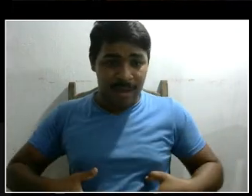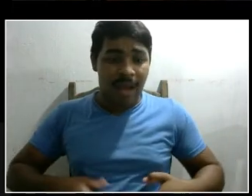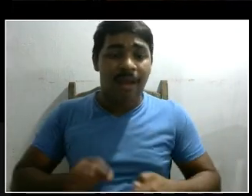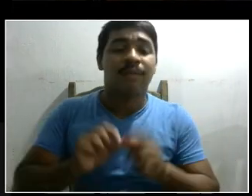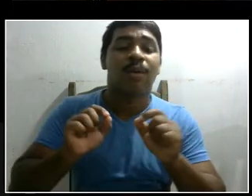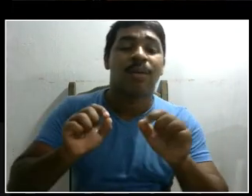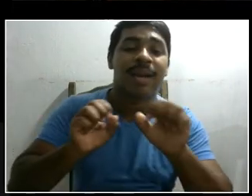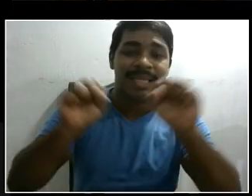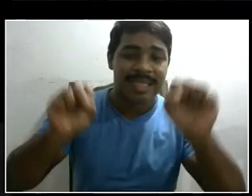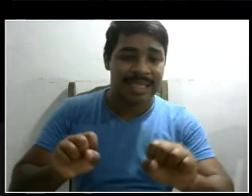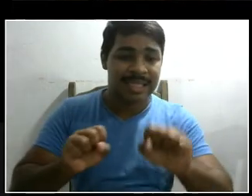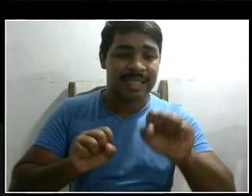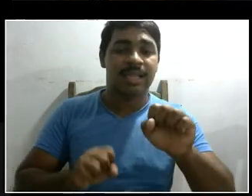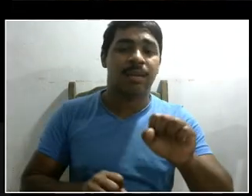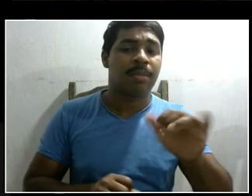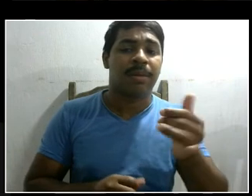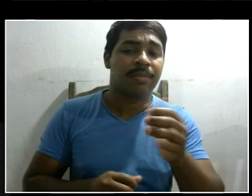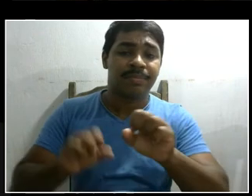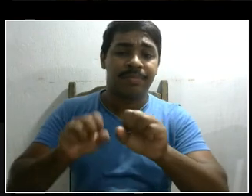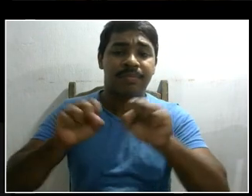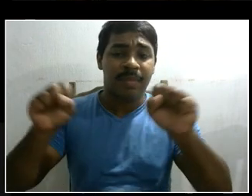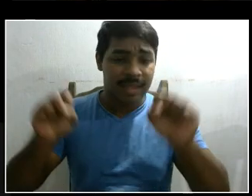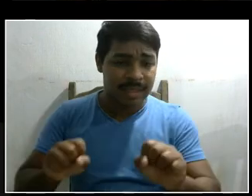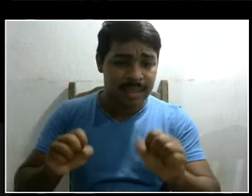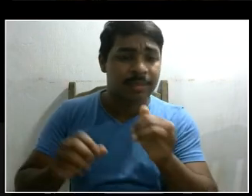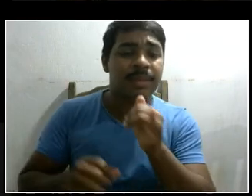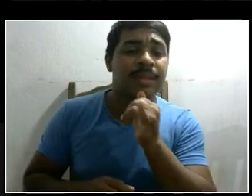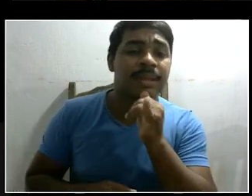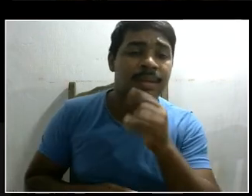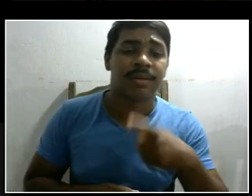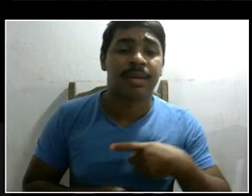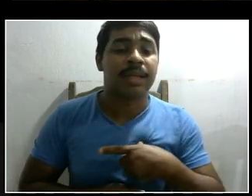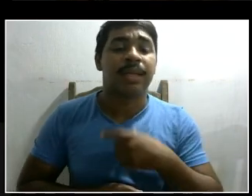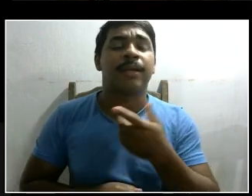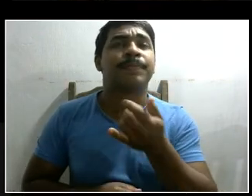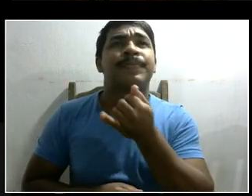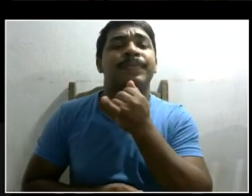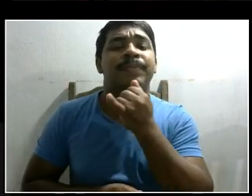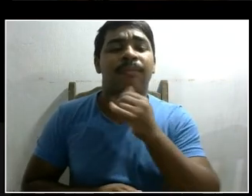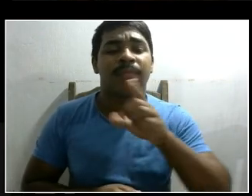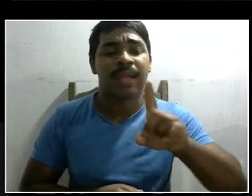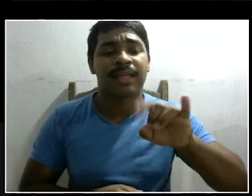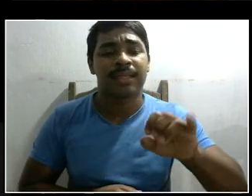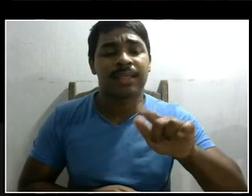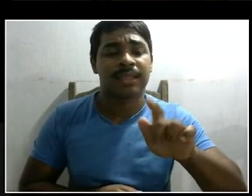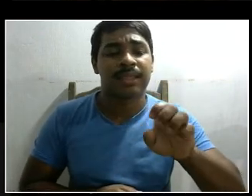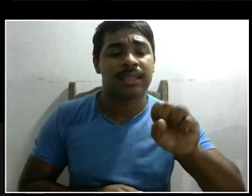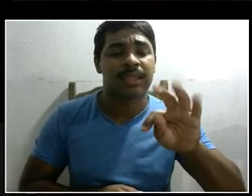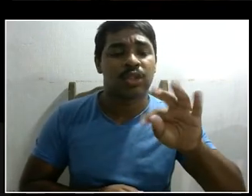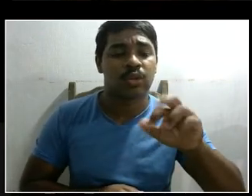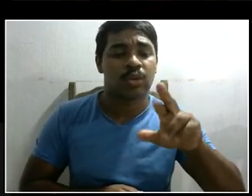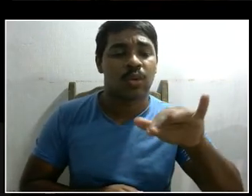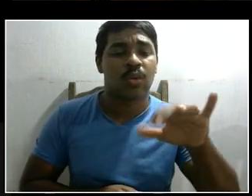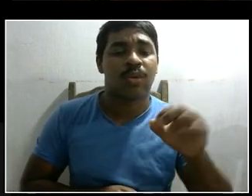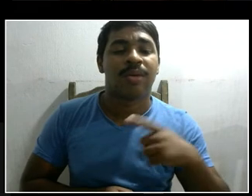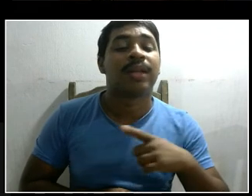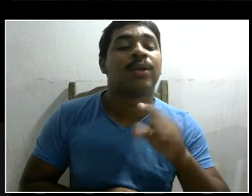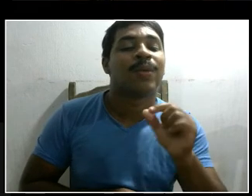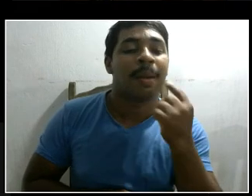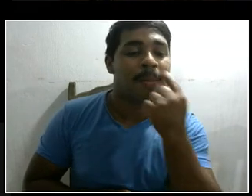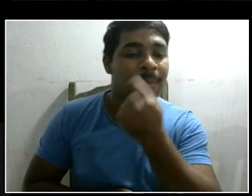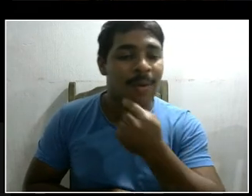vários órgãos, né, que eles estão interligados. Por exemplo, ele é formado pela boca, pela faringe, né, pelo esôfago, estômago,